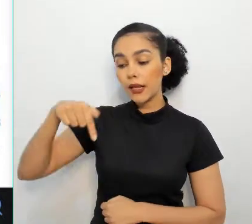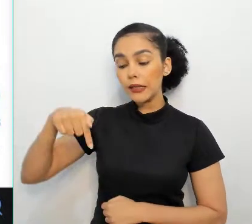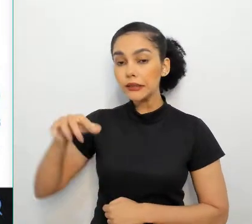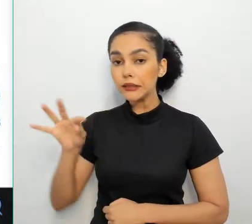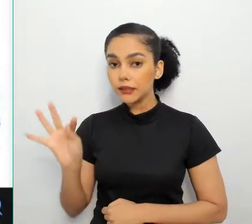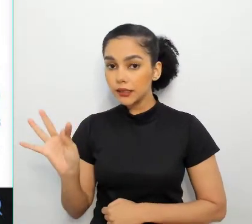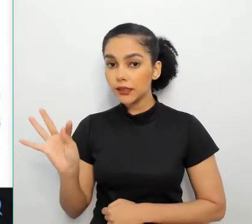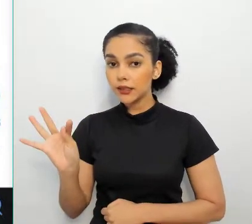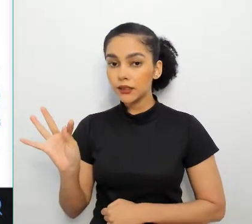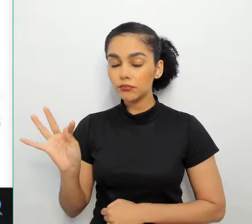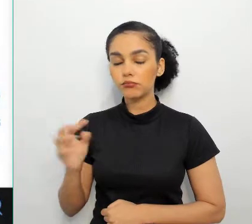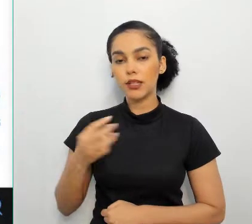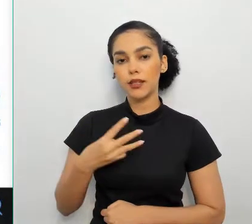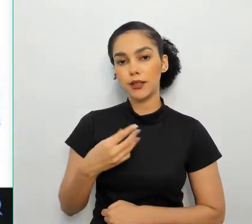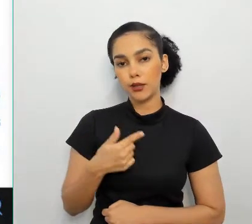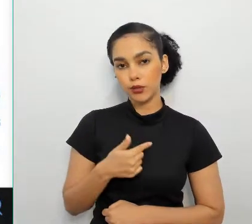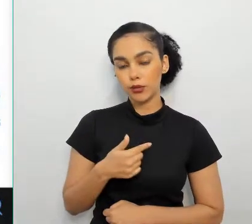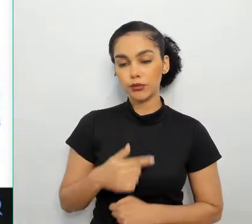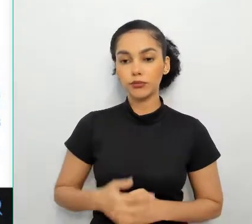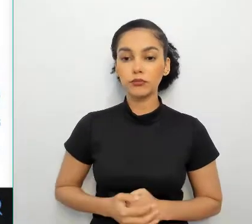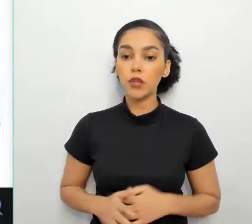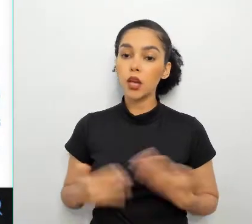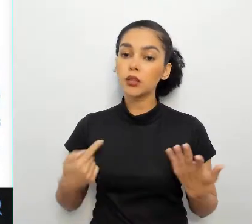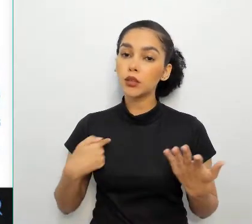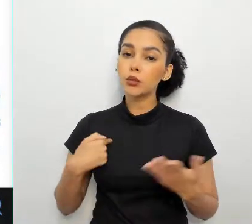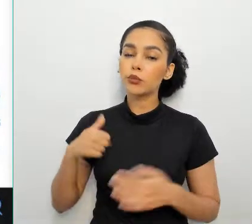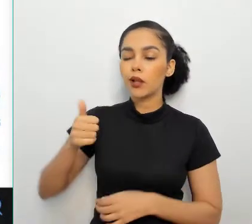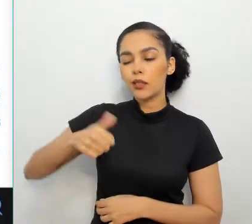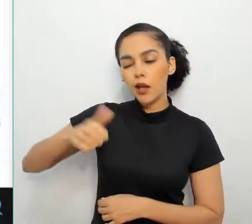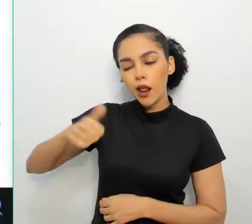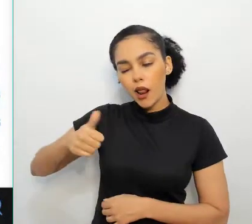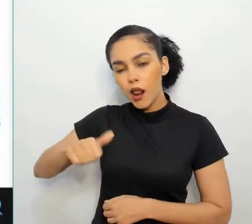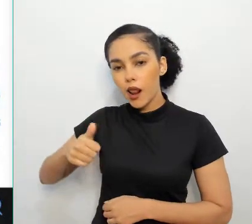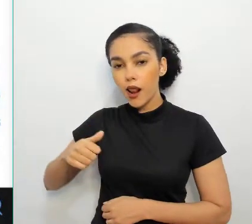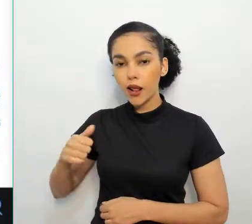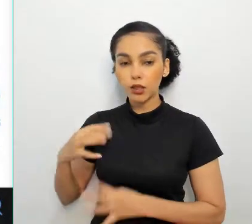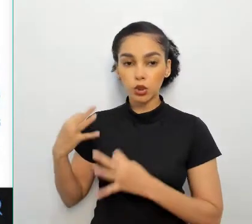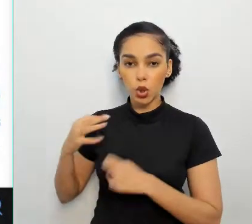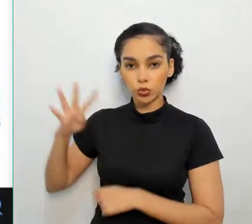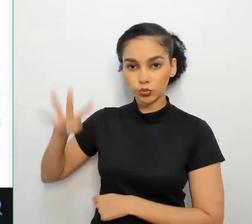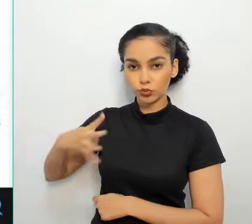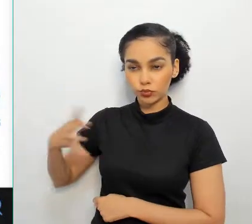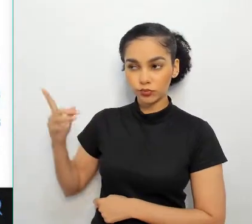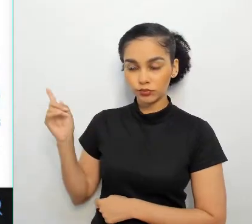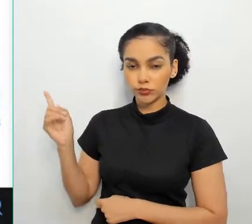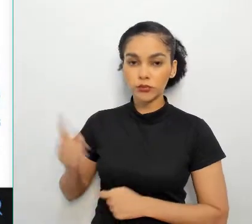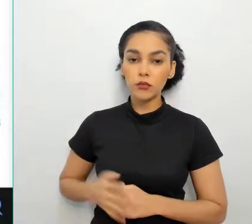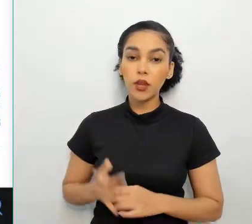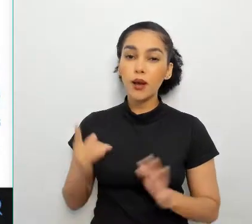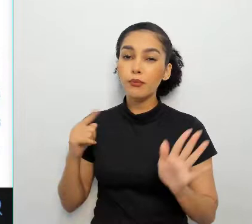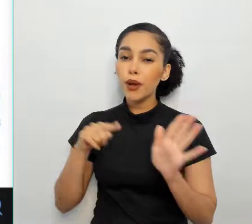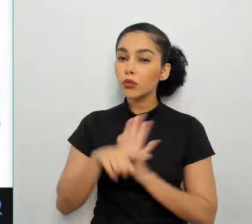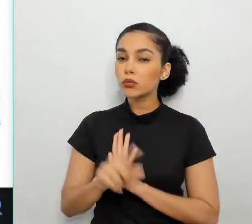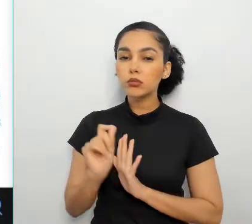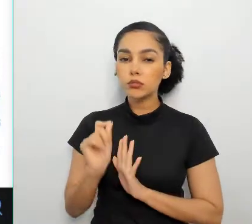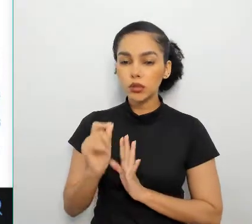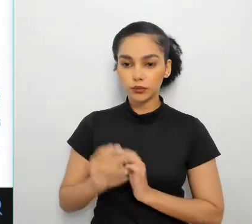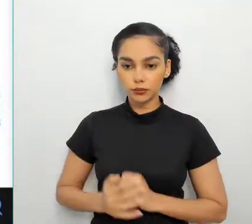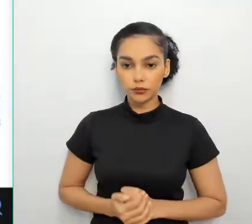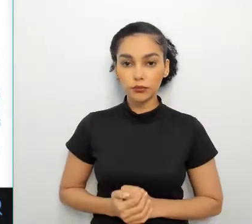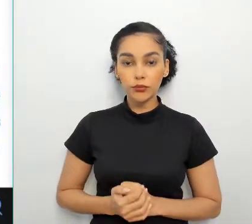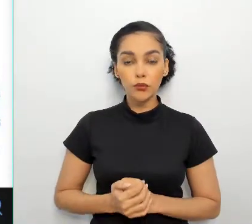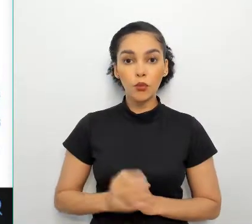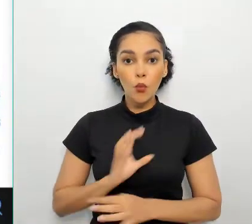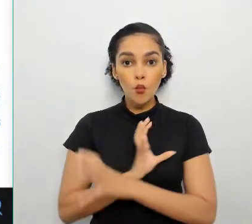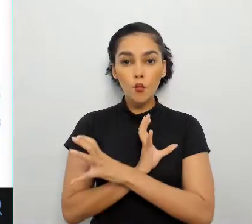QT encontrado foi de 32. E aí eu faço a mesma análise para todos os outros dados. A pergunta é, o fóssil mais